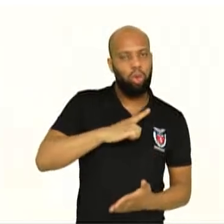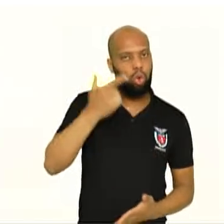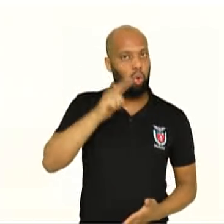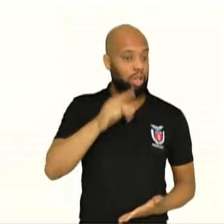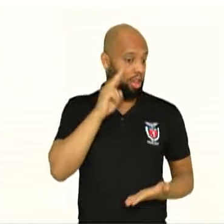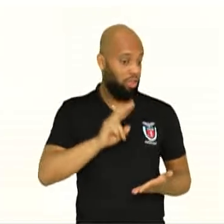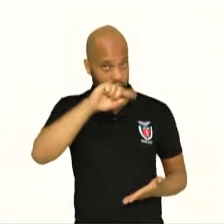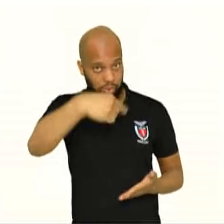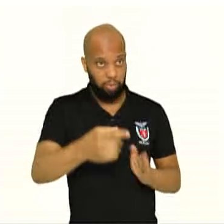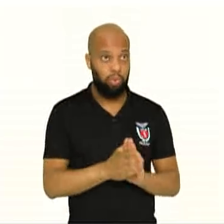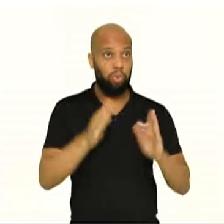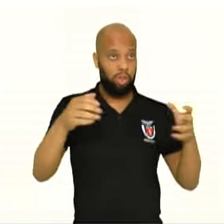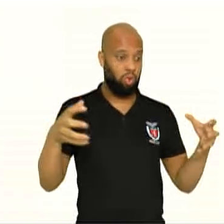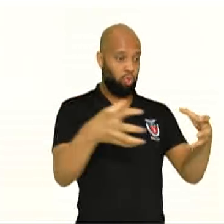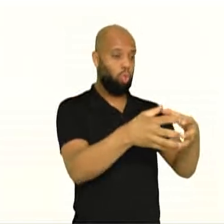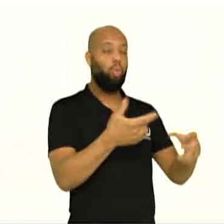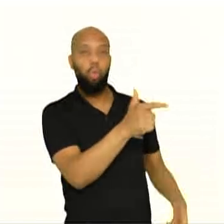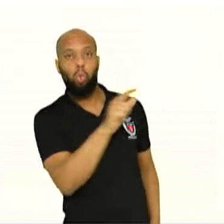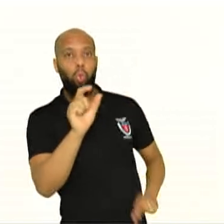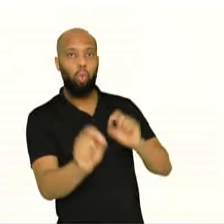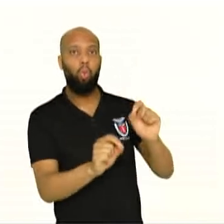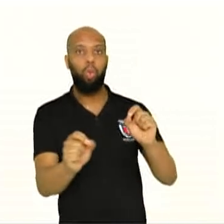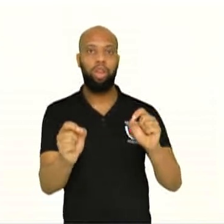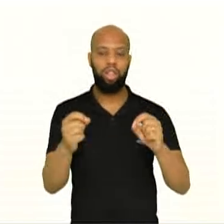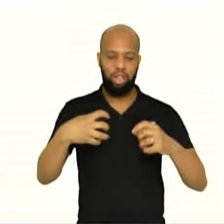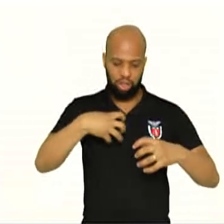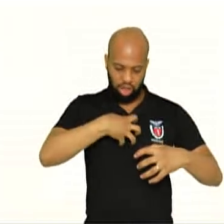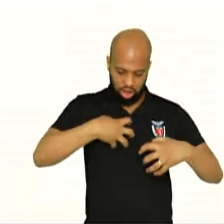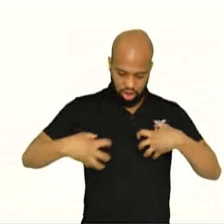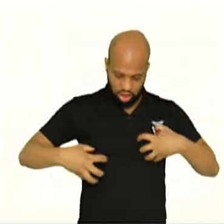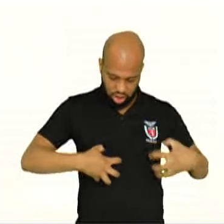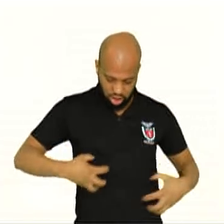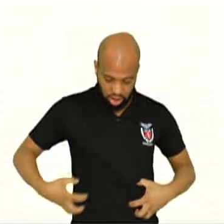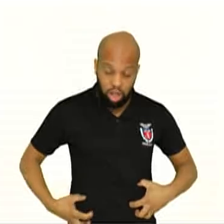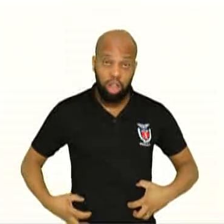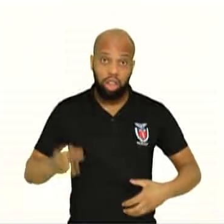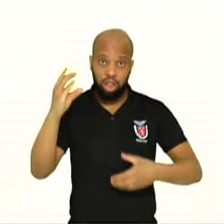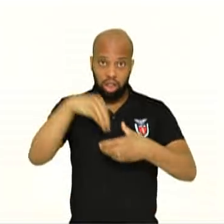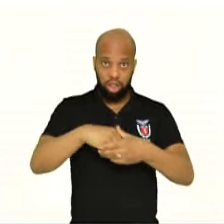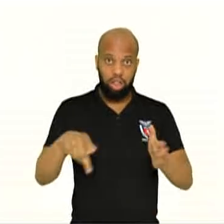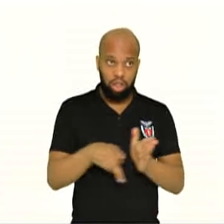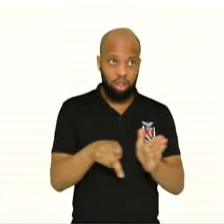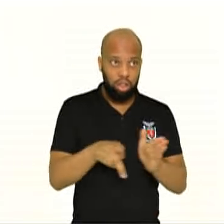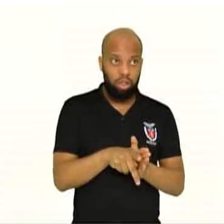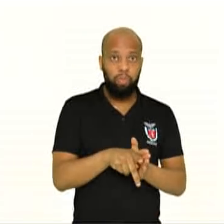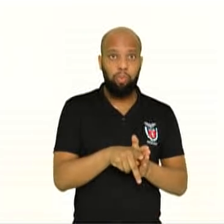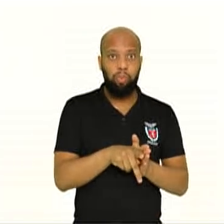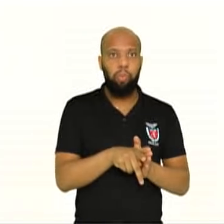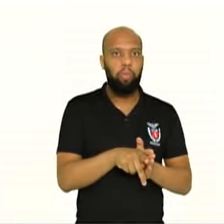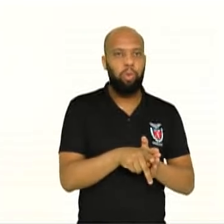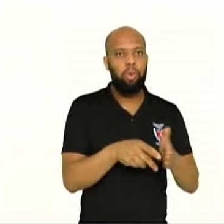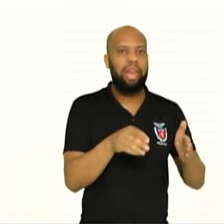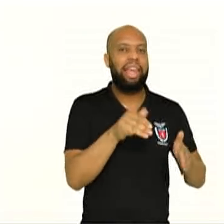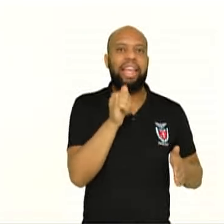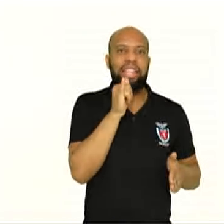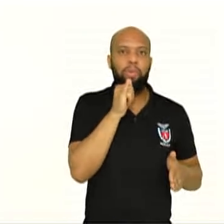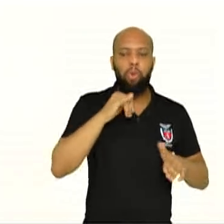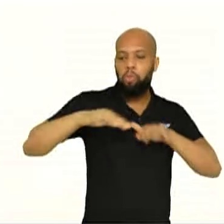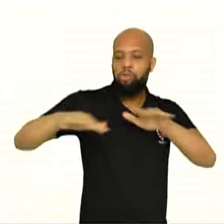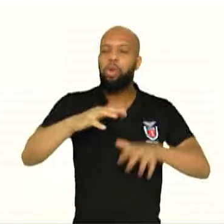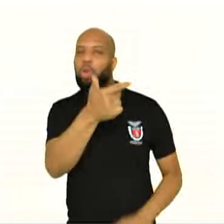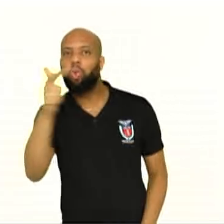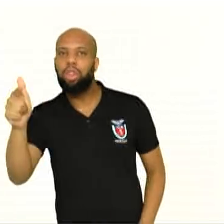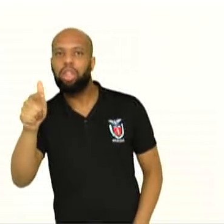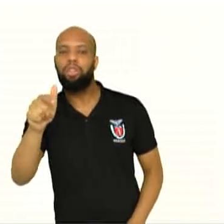Os poríferos não apresentam órgão de locomoção e vivem geralmente presos a substratos,